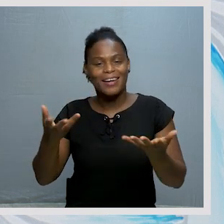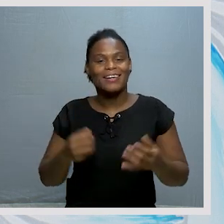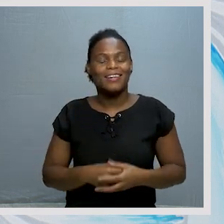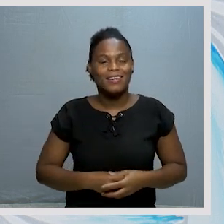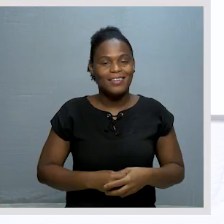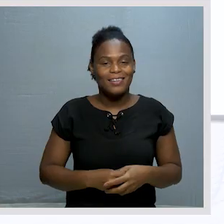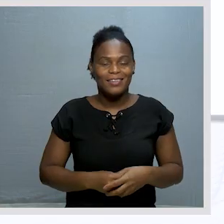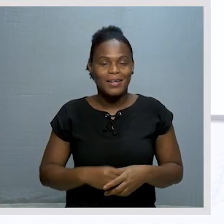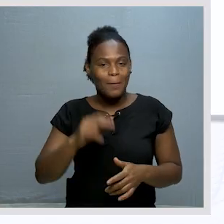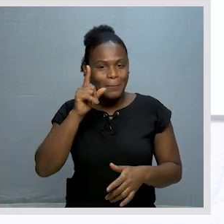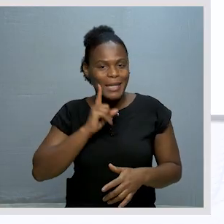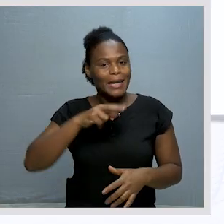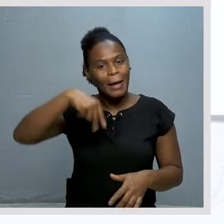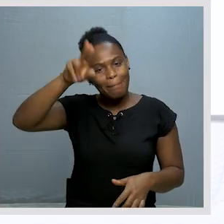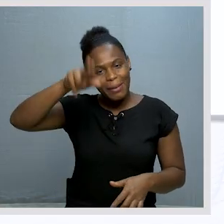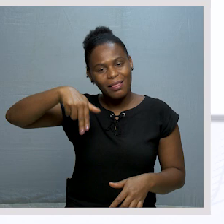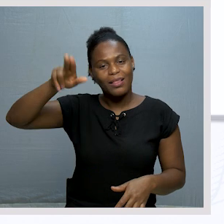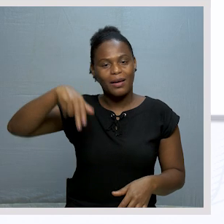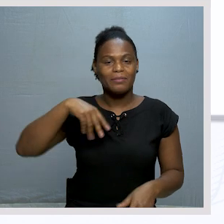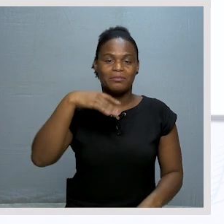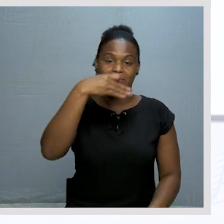o quê? Exato.